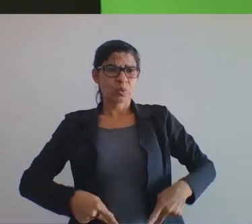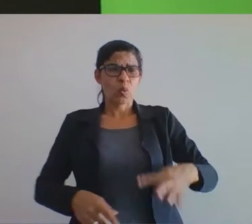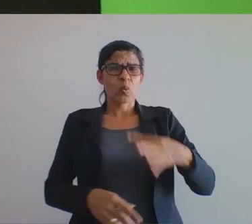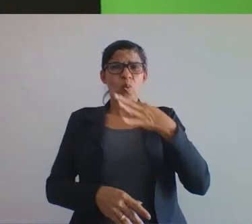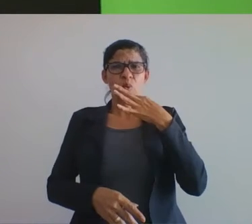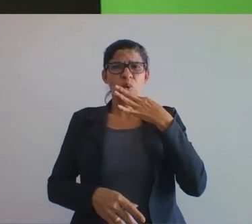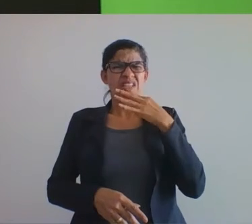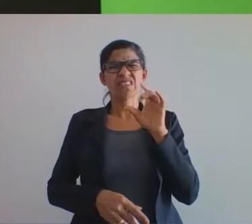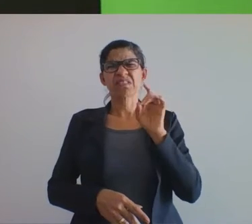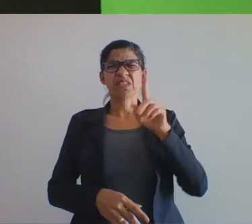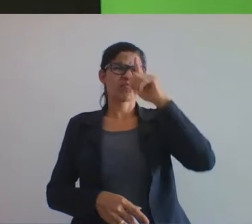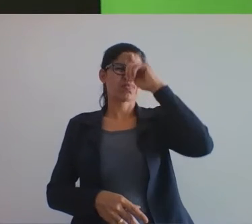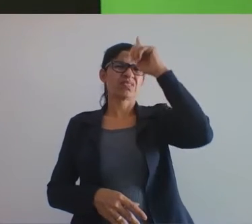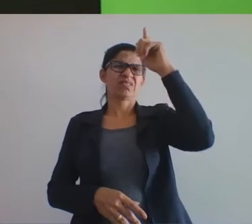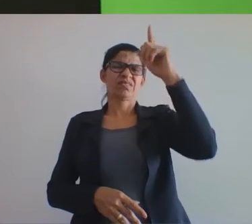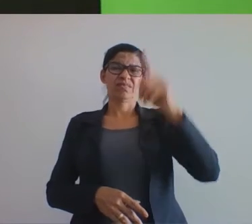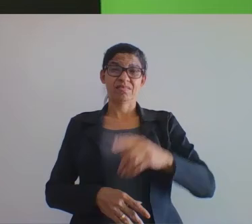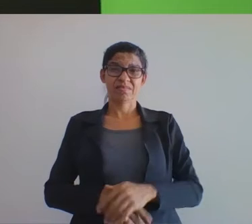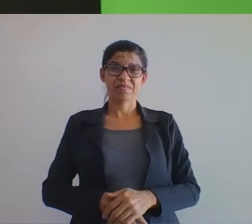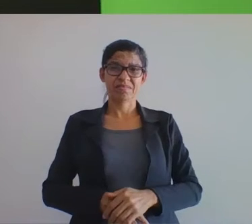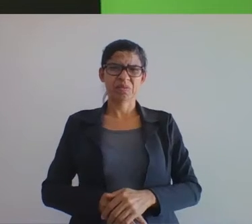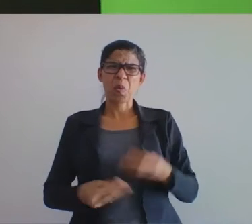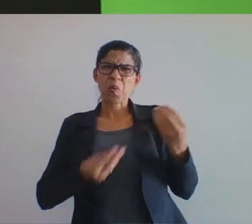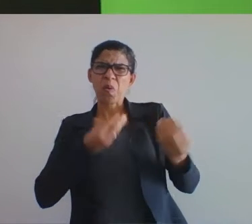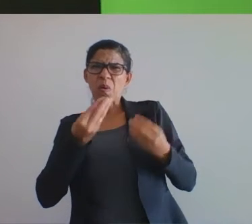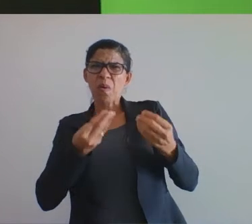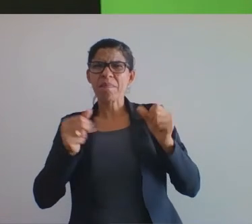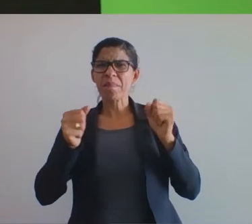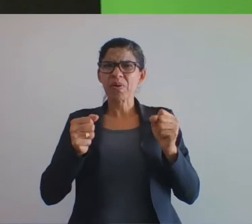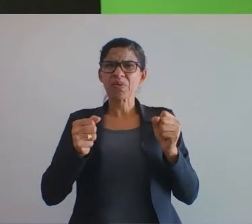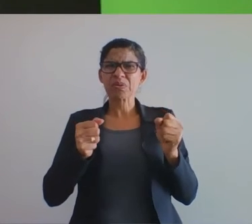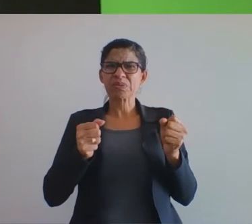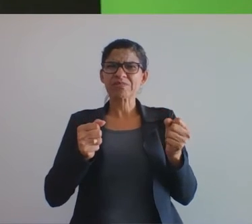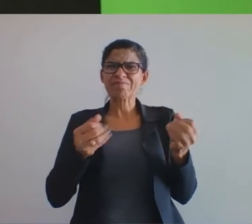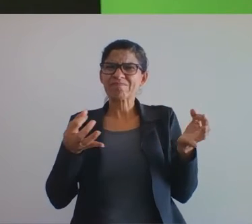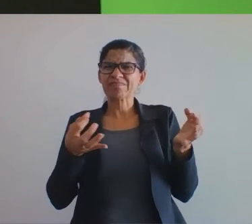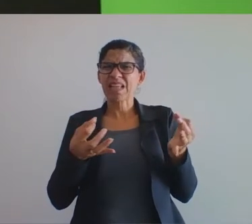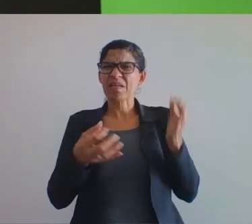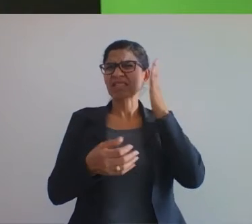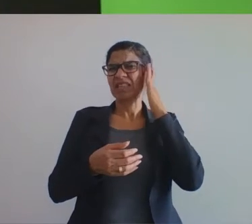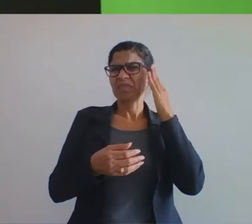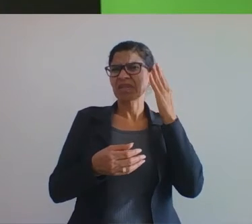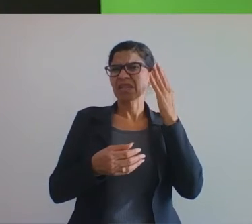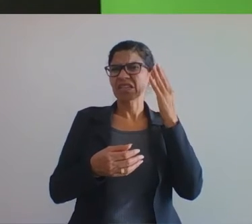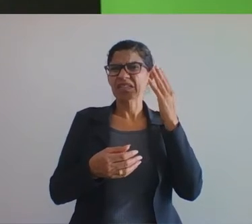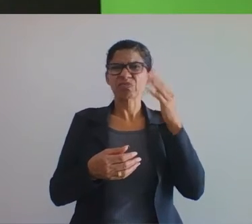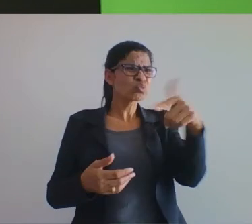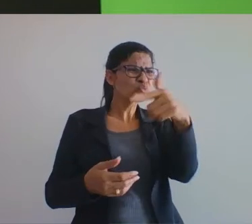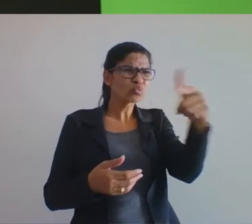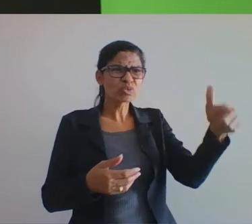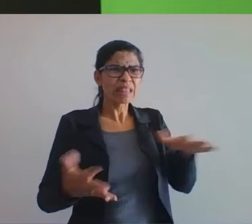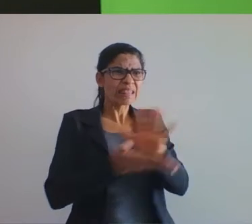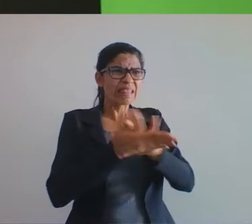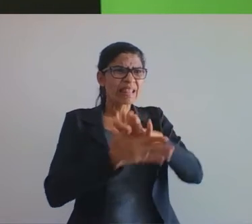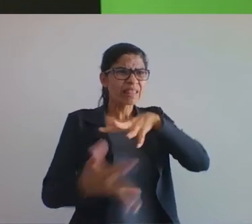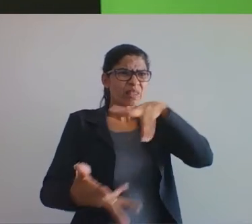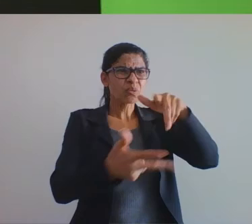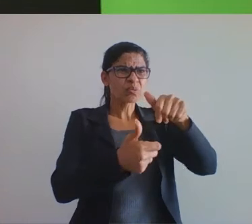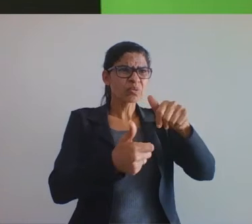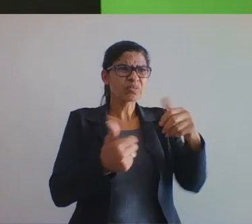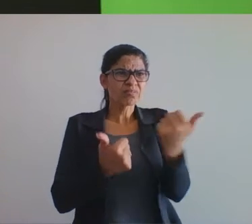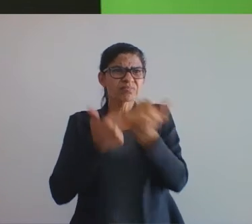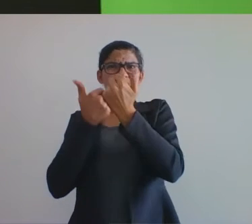uma ideia, como se pode ter certeza de que não há nada no mundo que corresponde a essa ideia? Berkeley respondeu